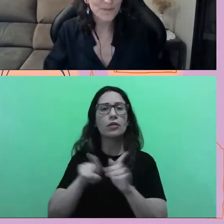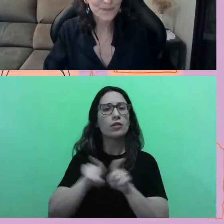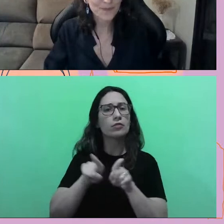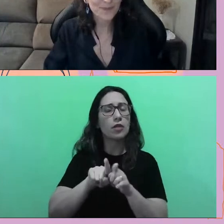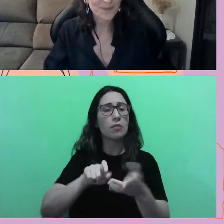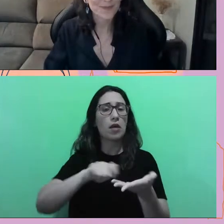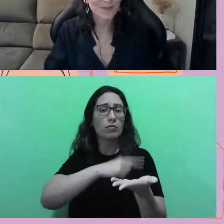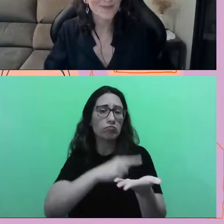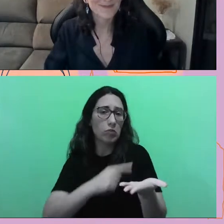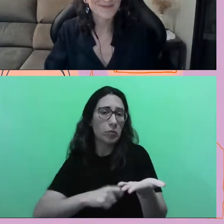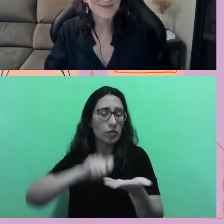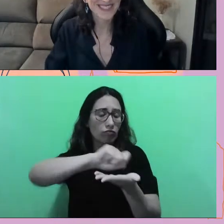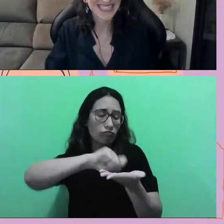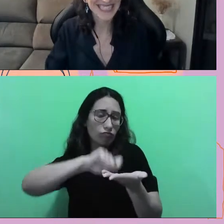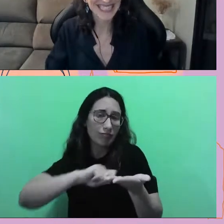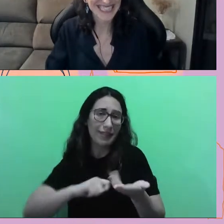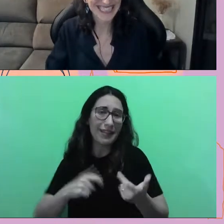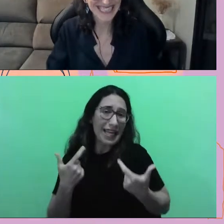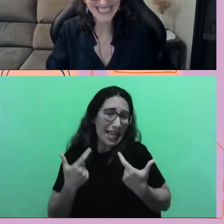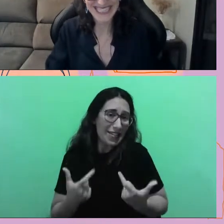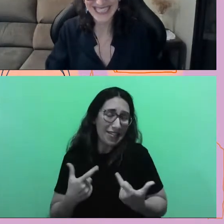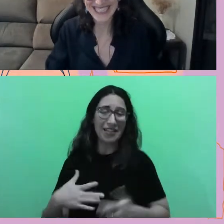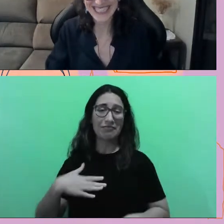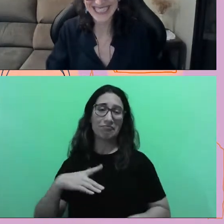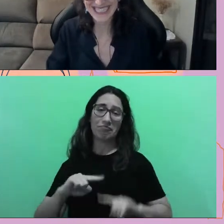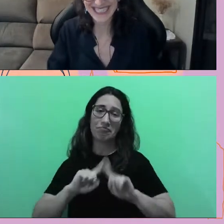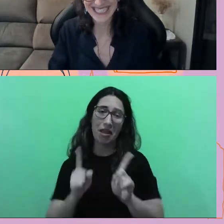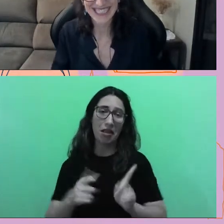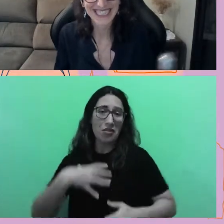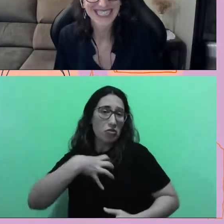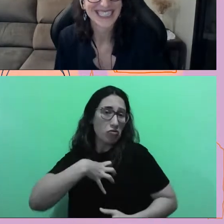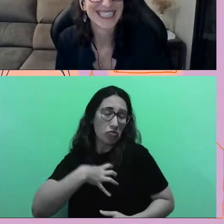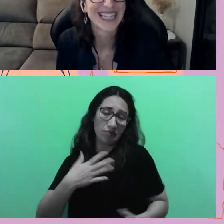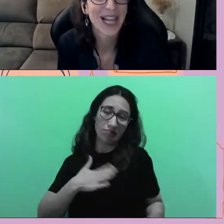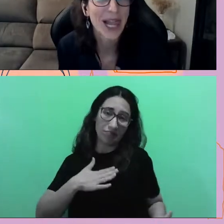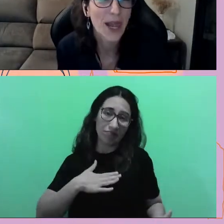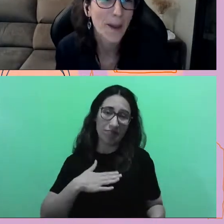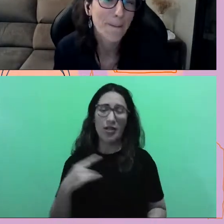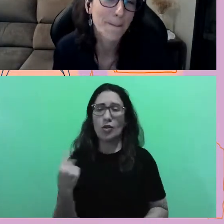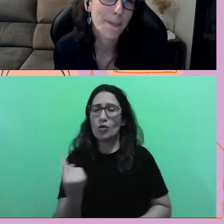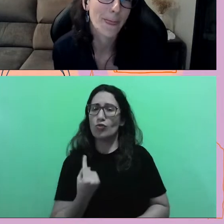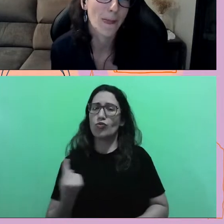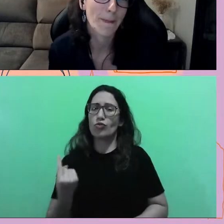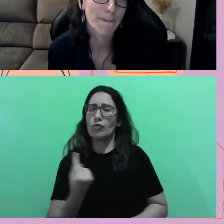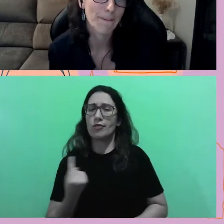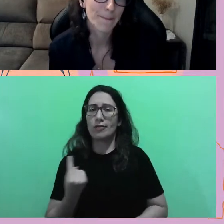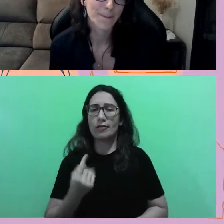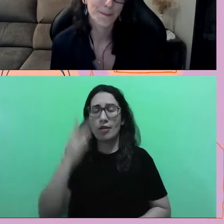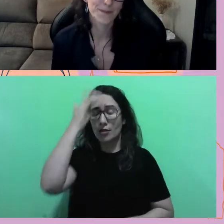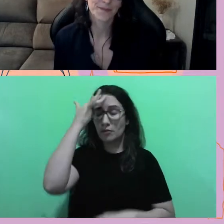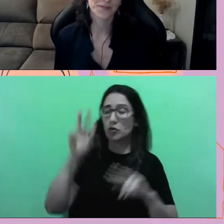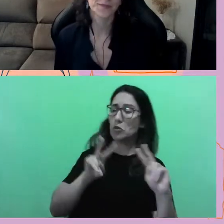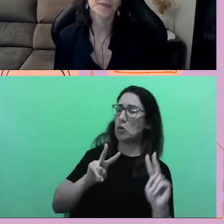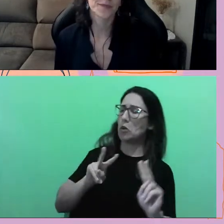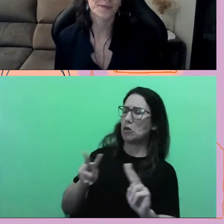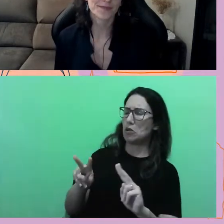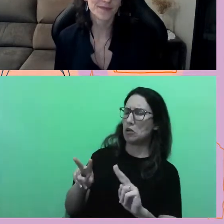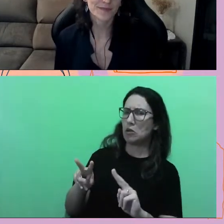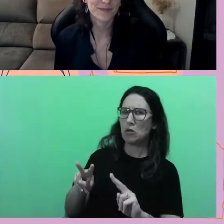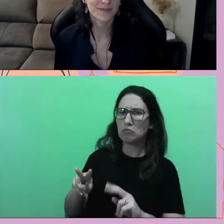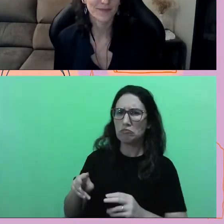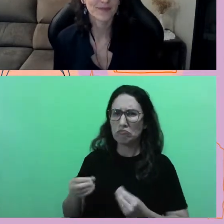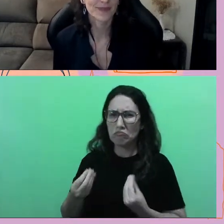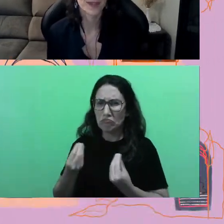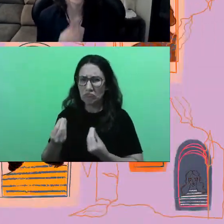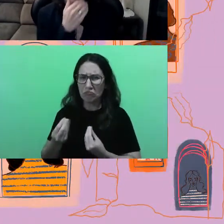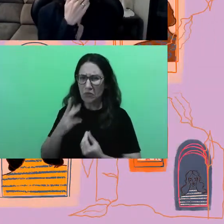É chata, né? Chatíssimo, mas eu gosto. E você sozinha nesse ambiente, as pessoas ficam te olhando com uma cara de ou ela